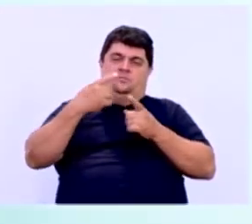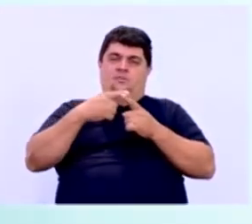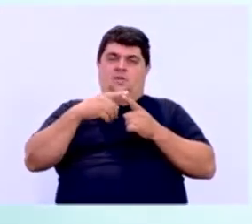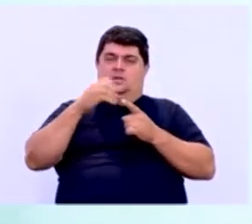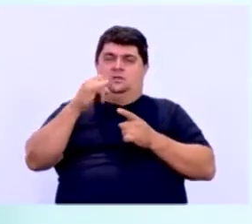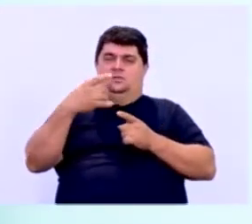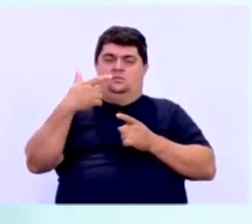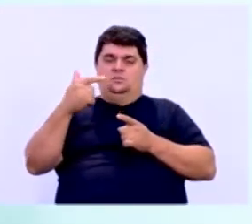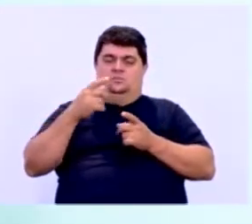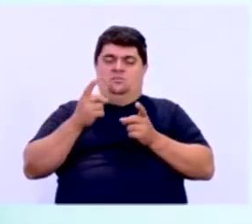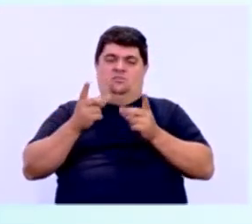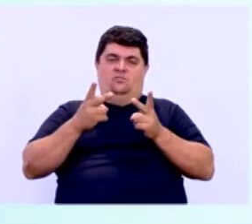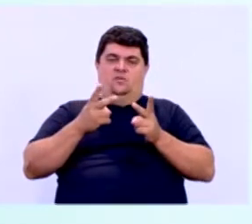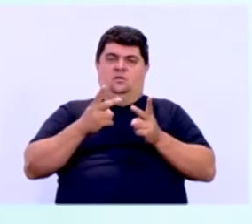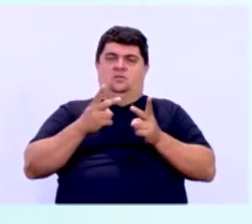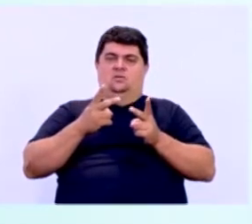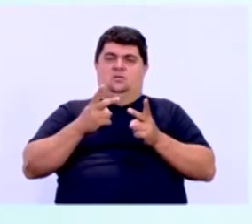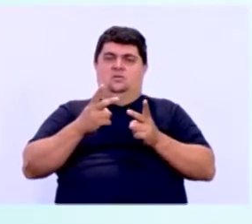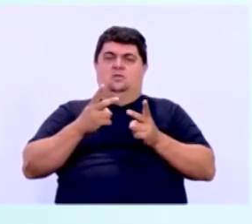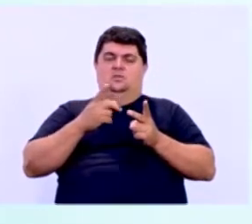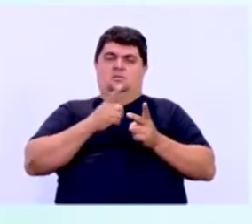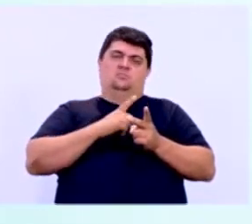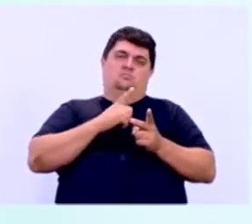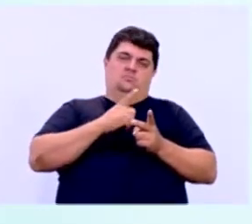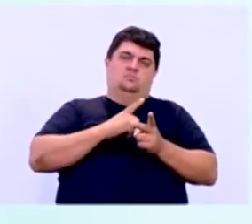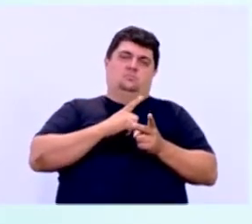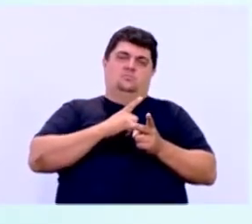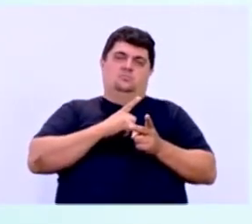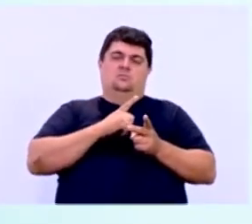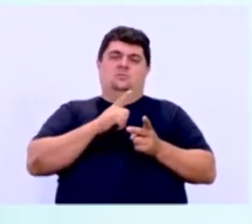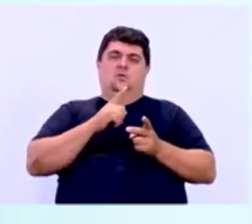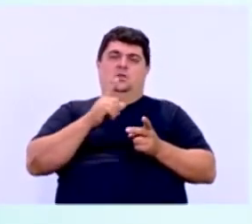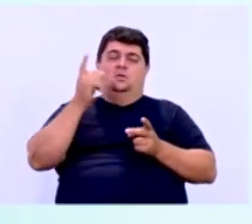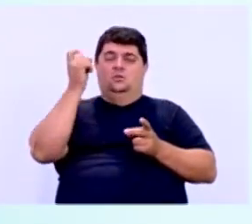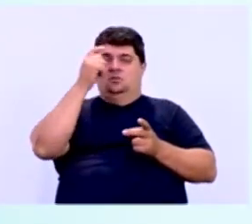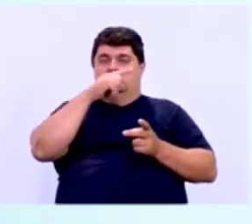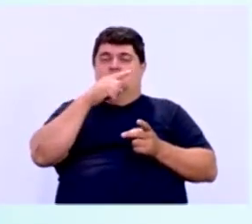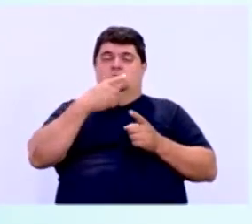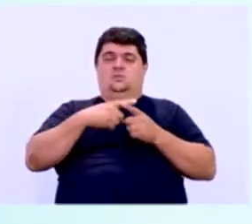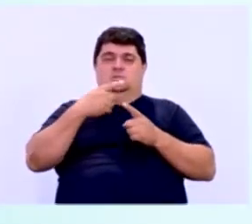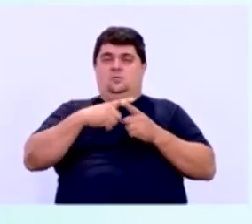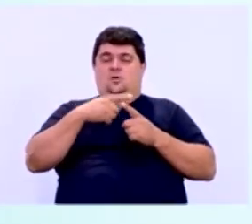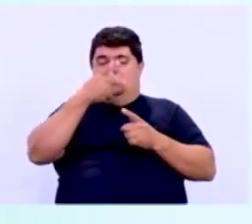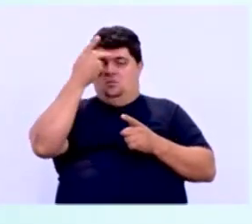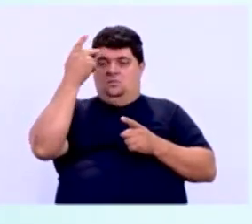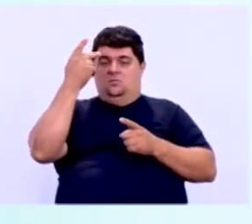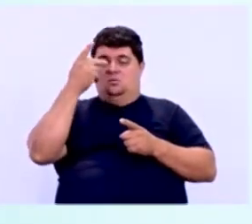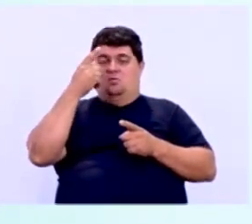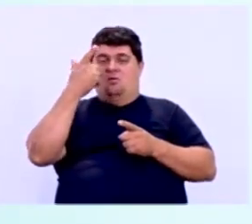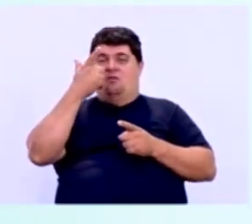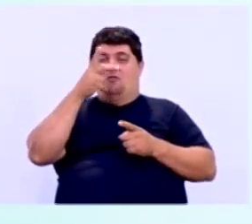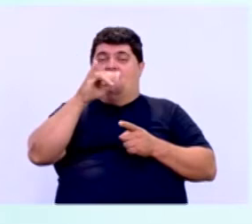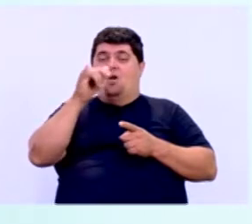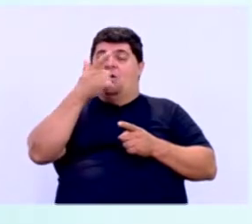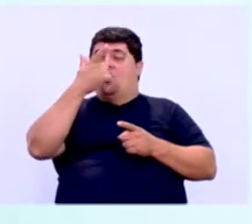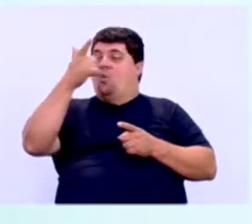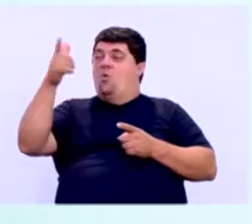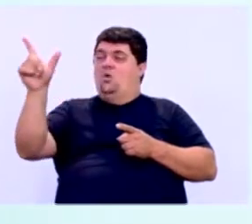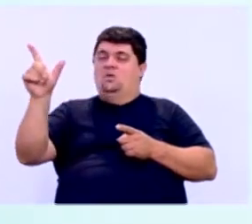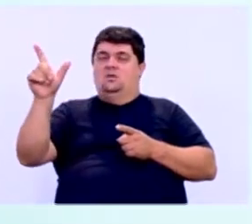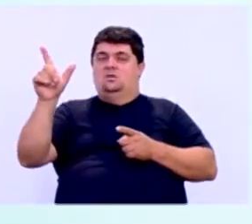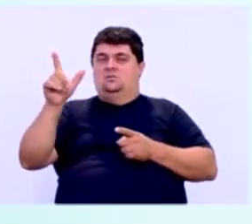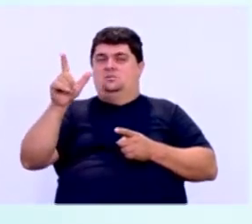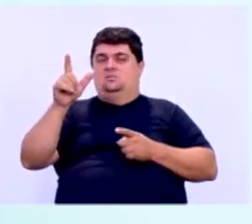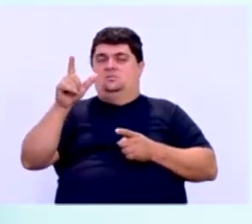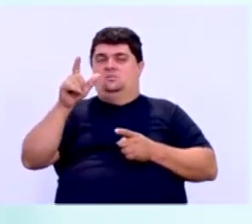não vender a prazo, né, ele já acaba tendo um limitador de venda para o seu cliente. Né? Hoje, o cliente ele não